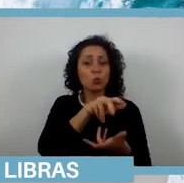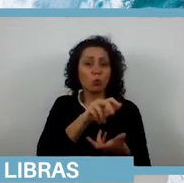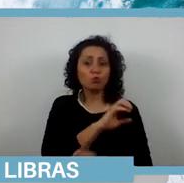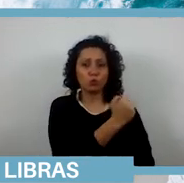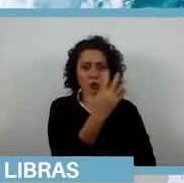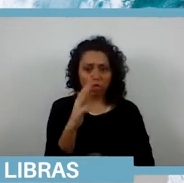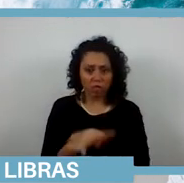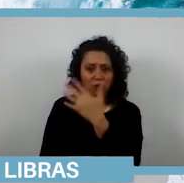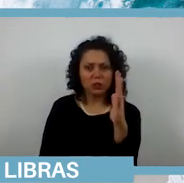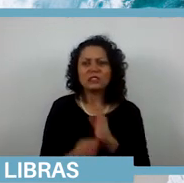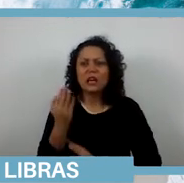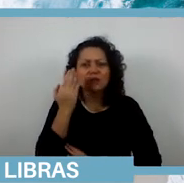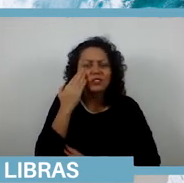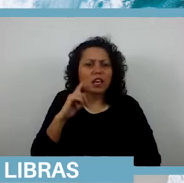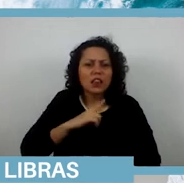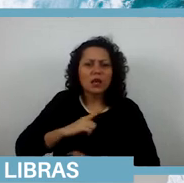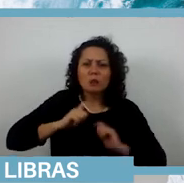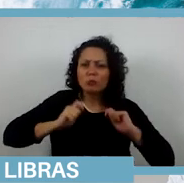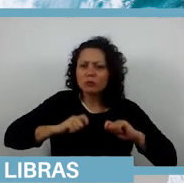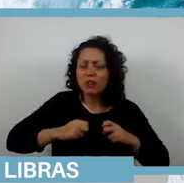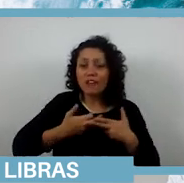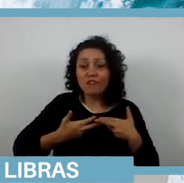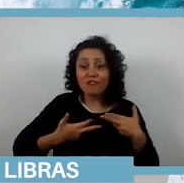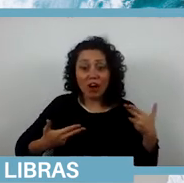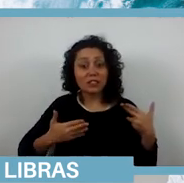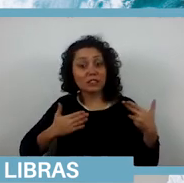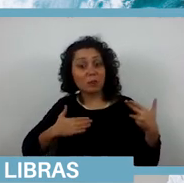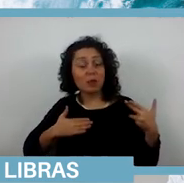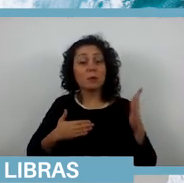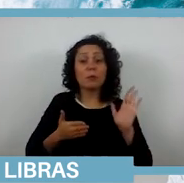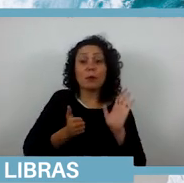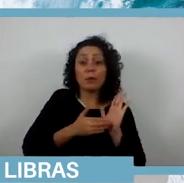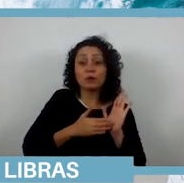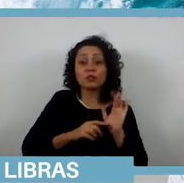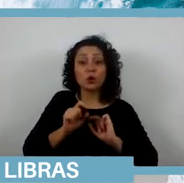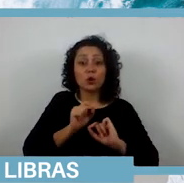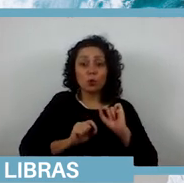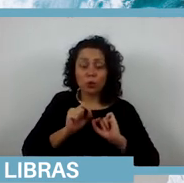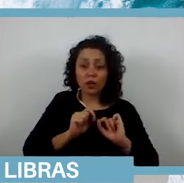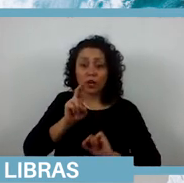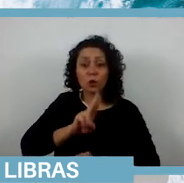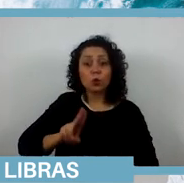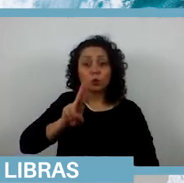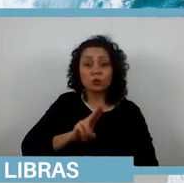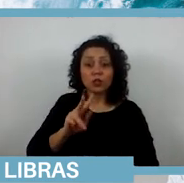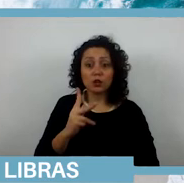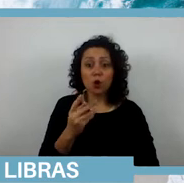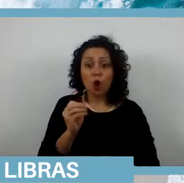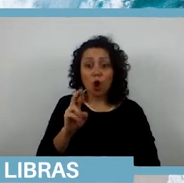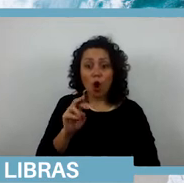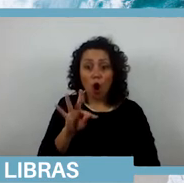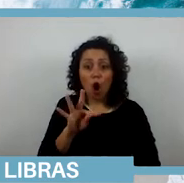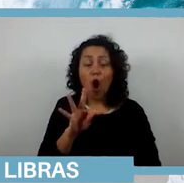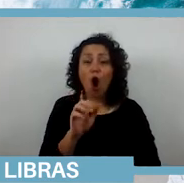muitas possibilidades muitas formas de fazer isso e a proposta que eu trouxe foi o meio de hortas e compostagem de resíduos orgânicos